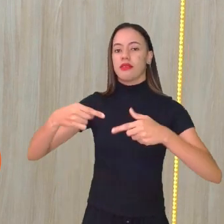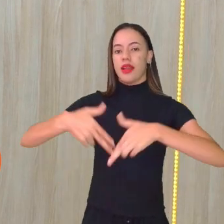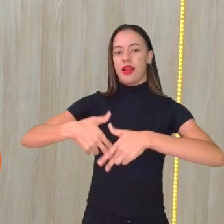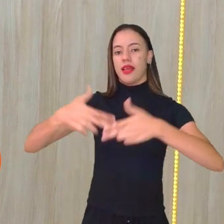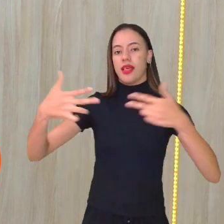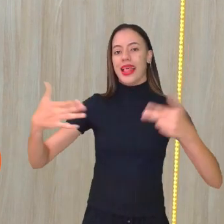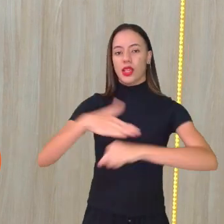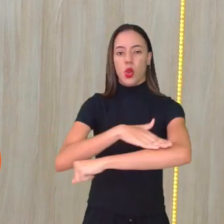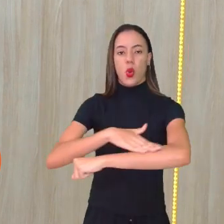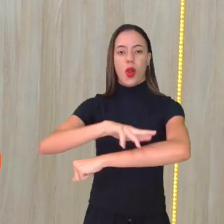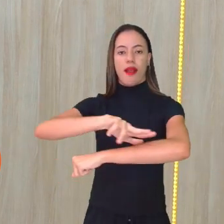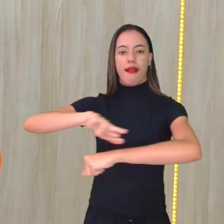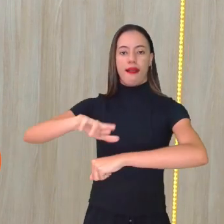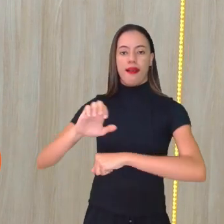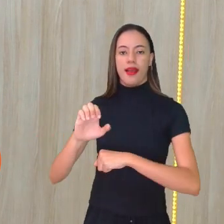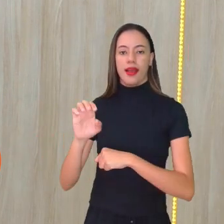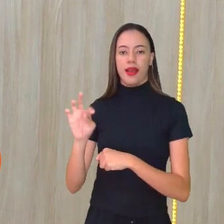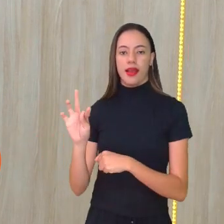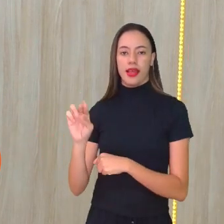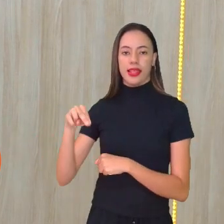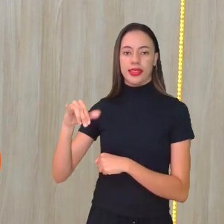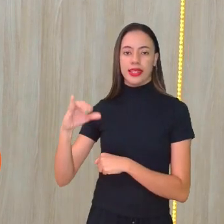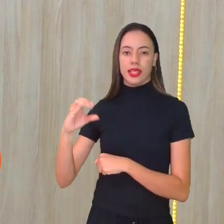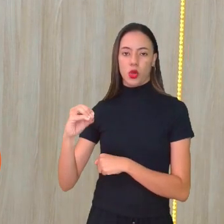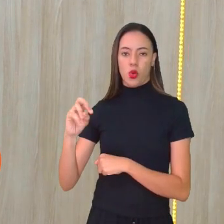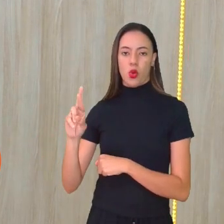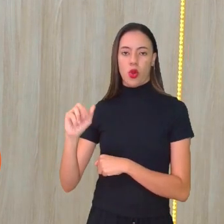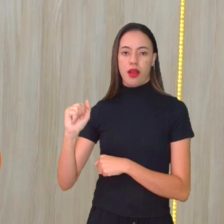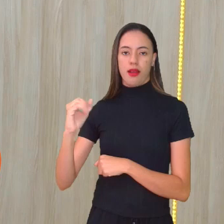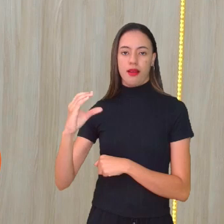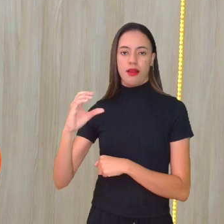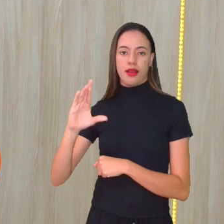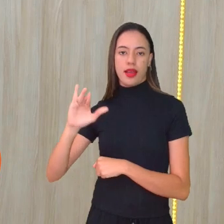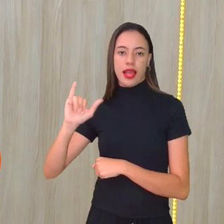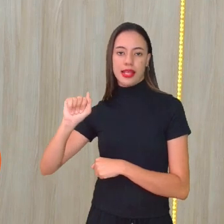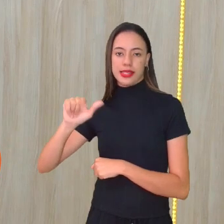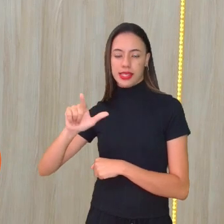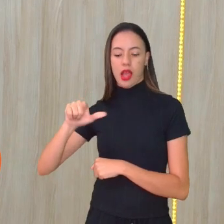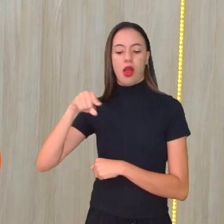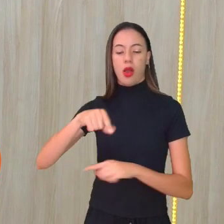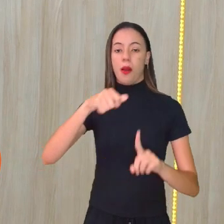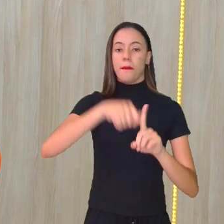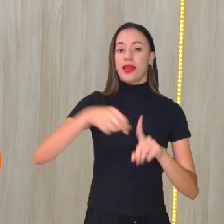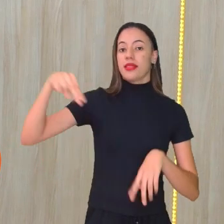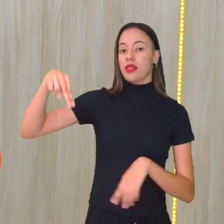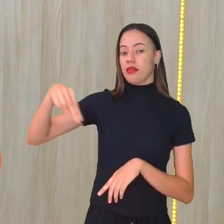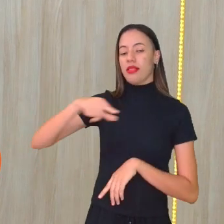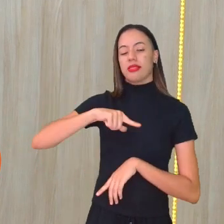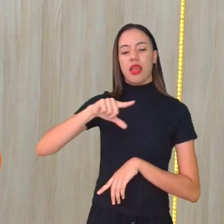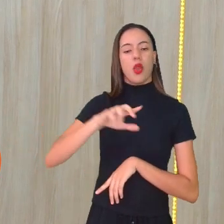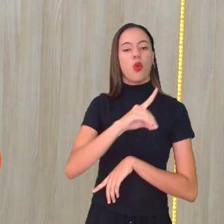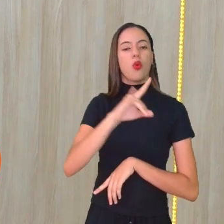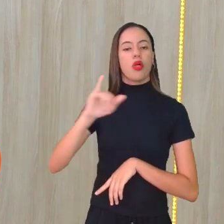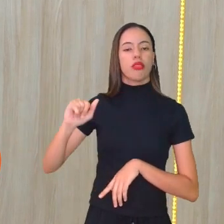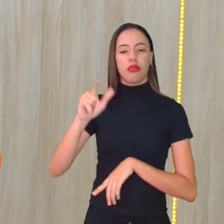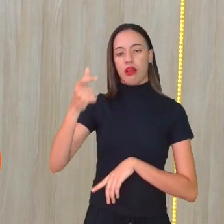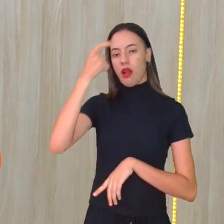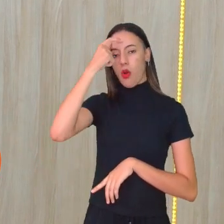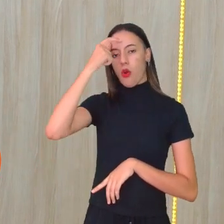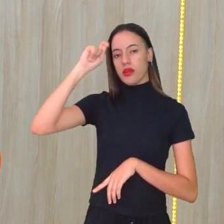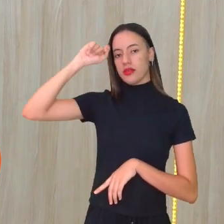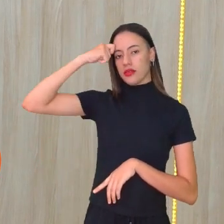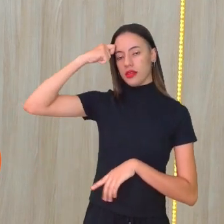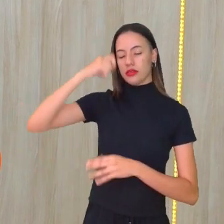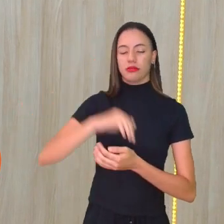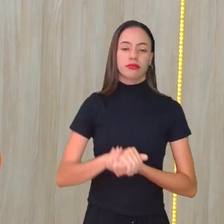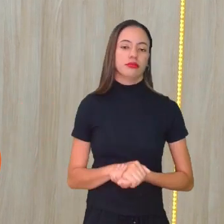étnico-raciais, porque o mês de novembro é o mês onde nós temos o Dia da Consciência Negra. Então, na nossa